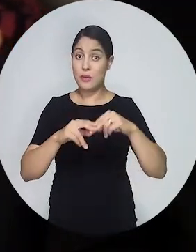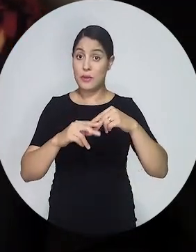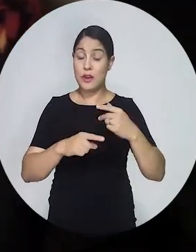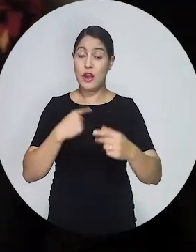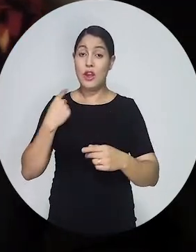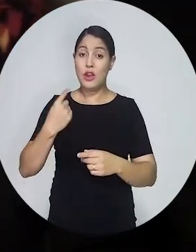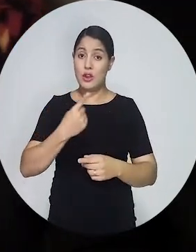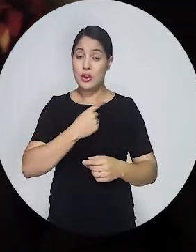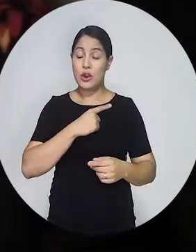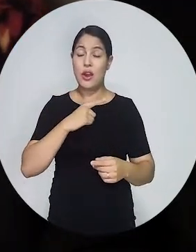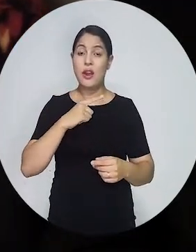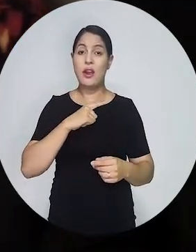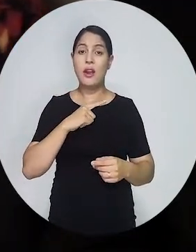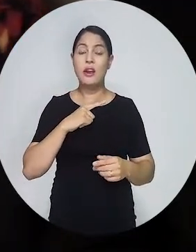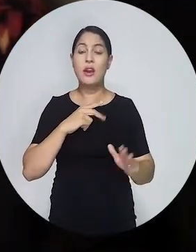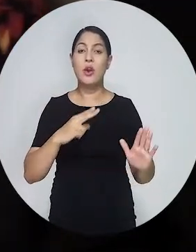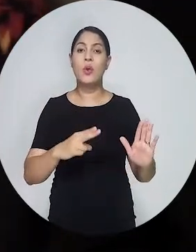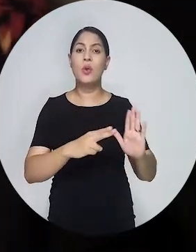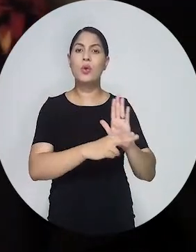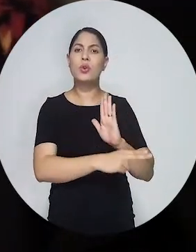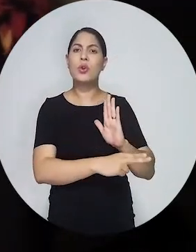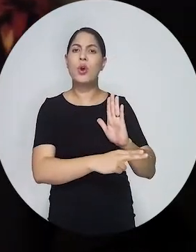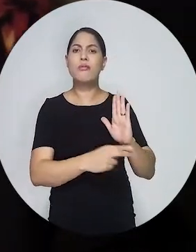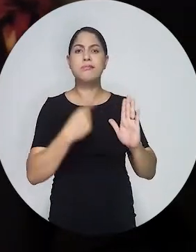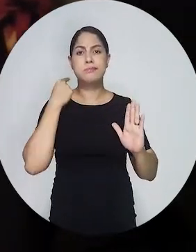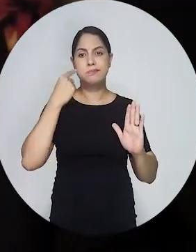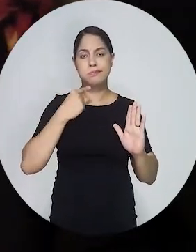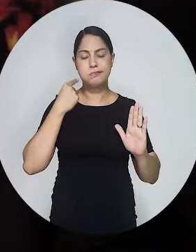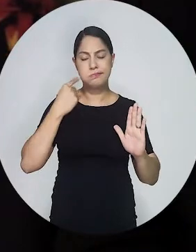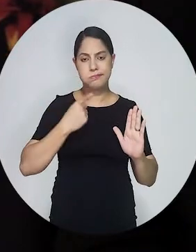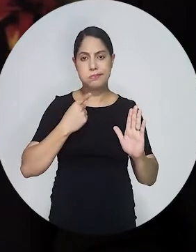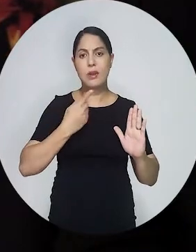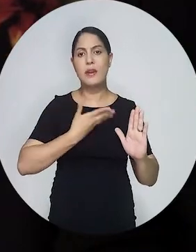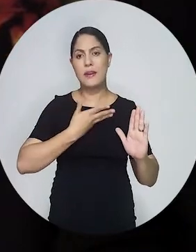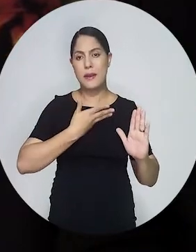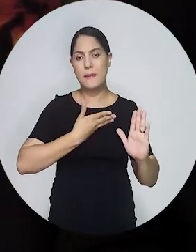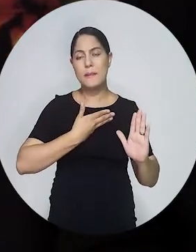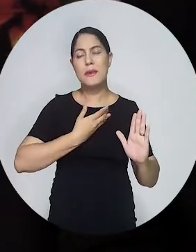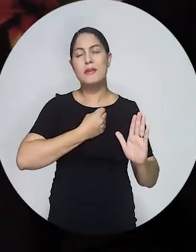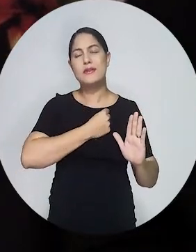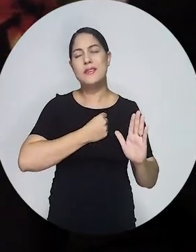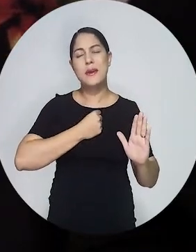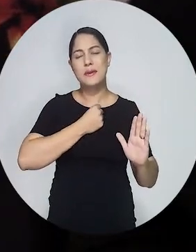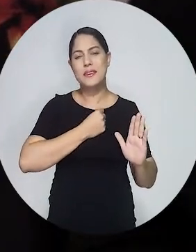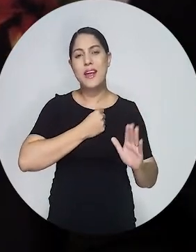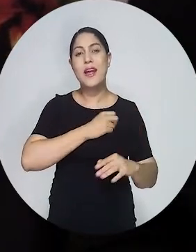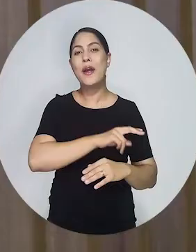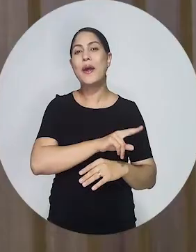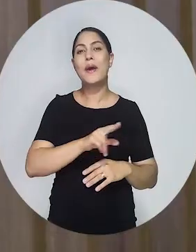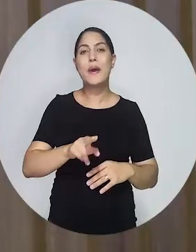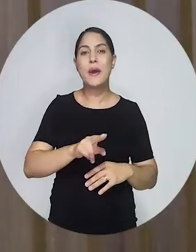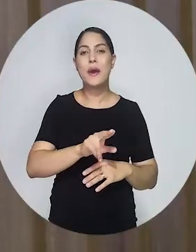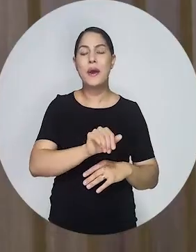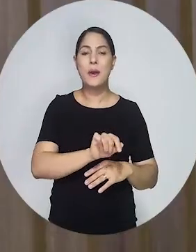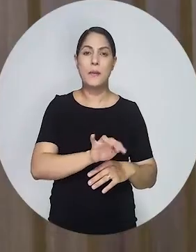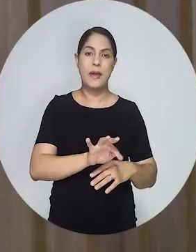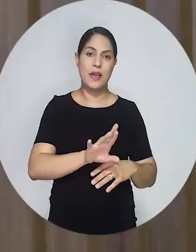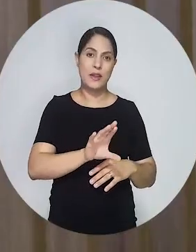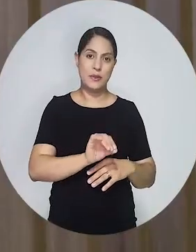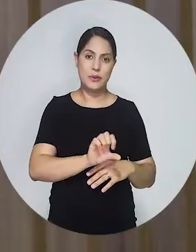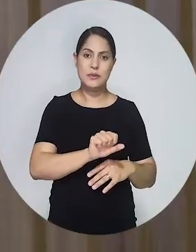a qual tivemos a iniciativa de atribuir o nome do saudoso advogado e amigo